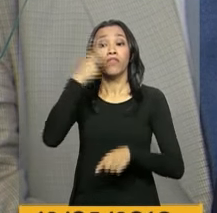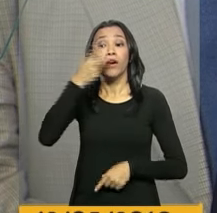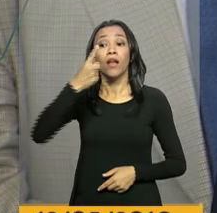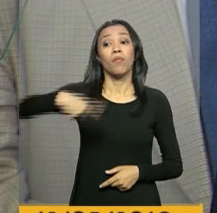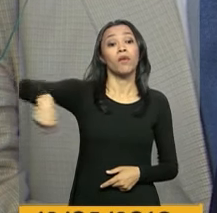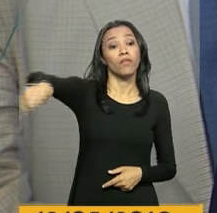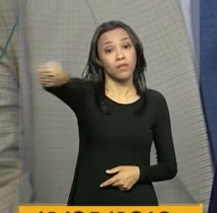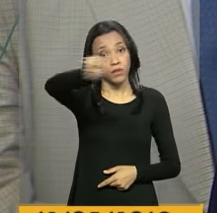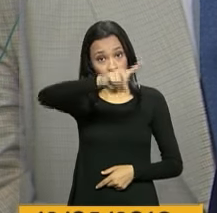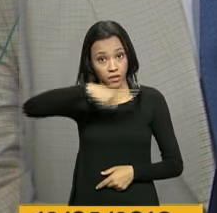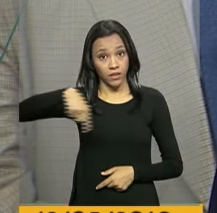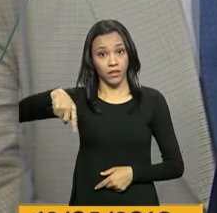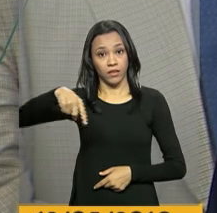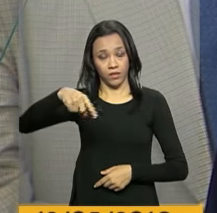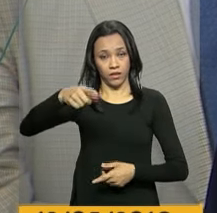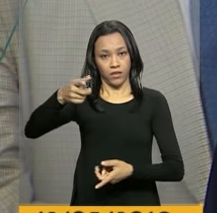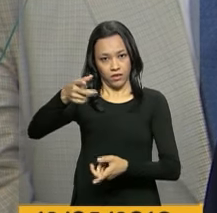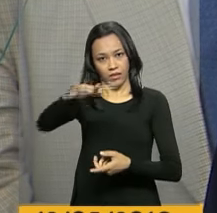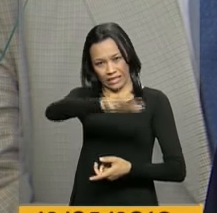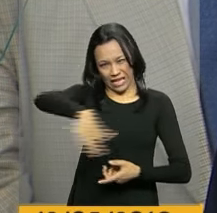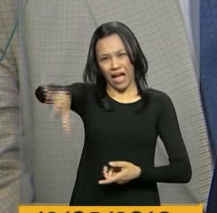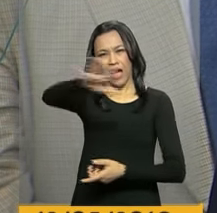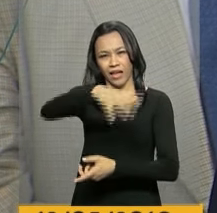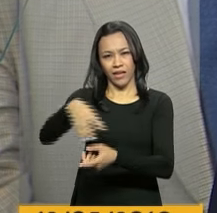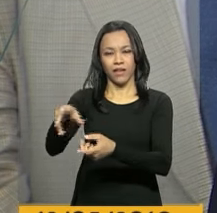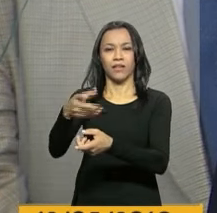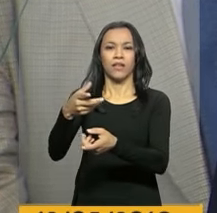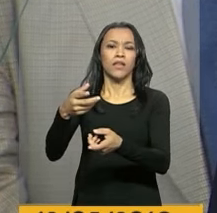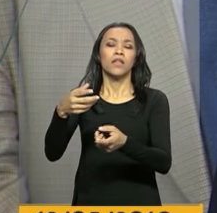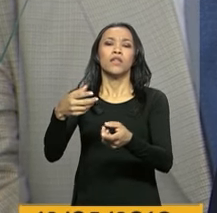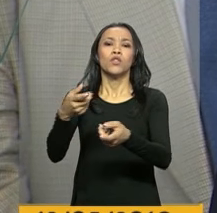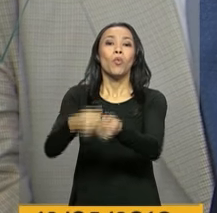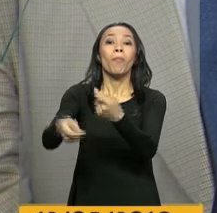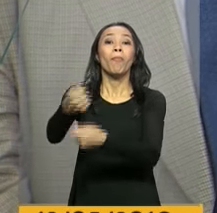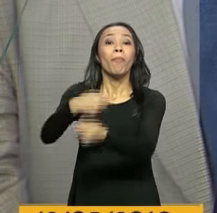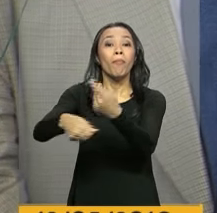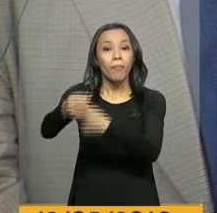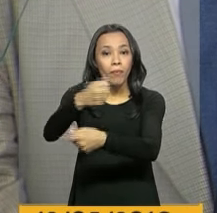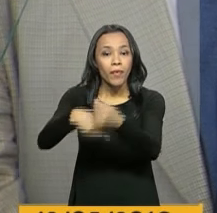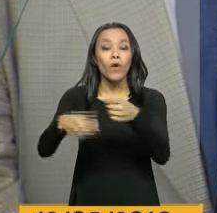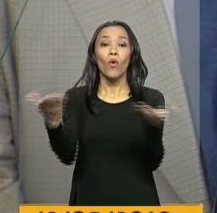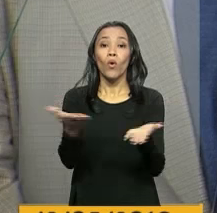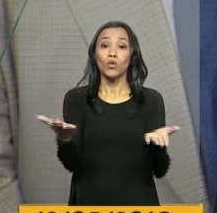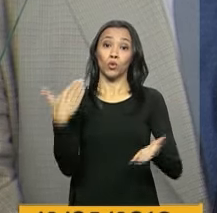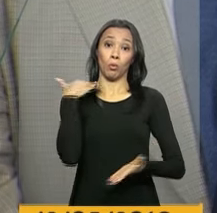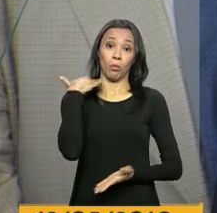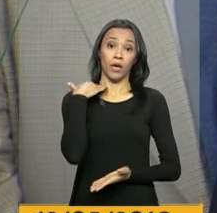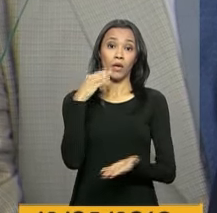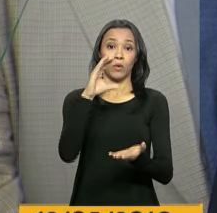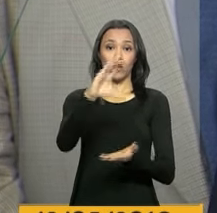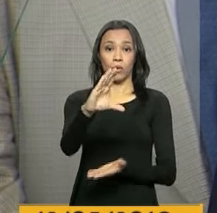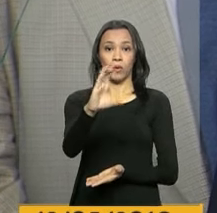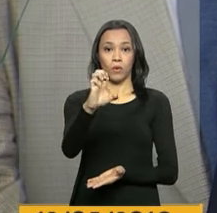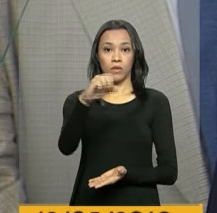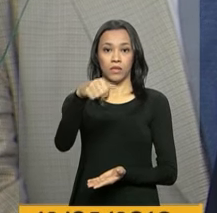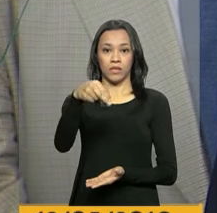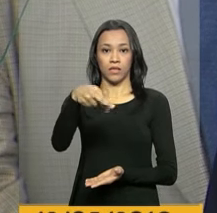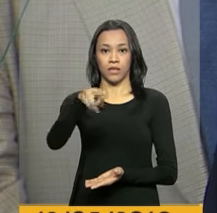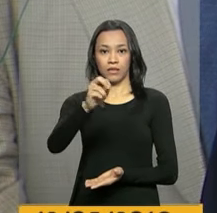mantidas todas as garantias que a direção do Banco Central hoje desfruta